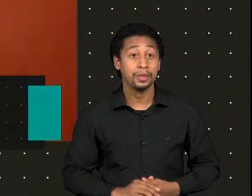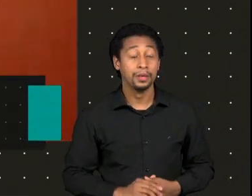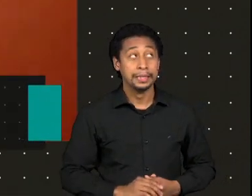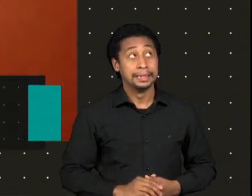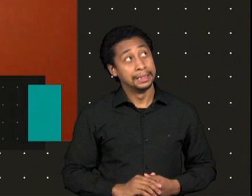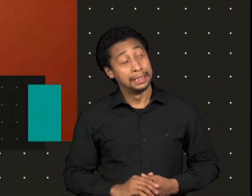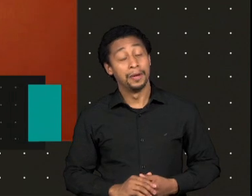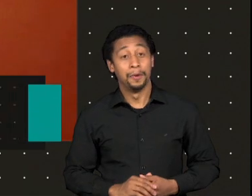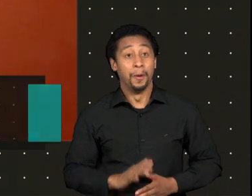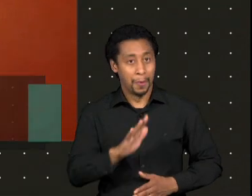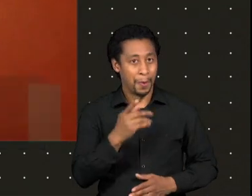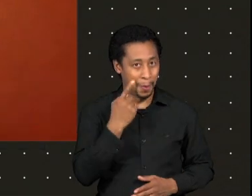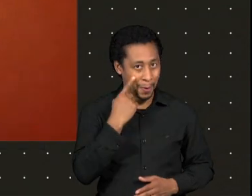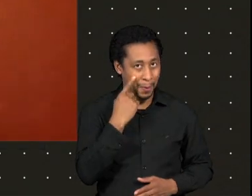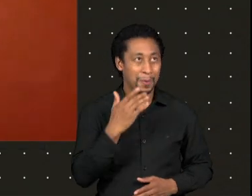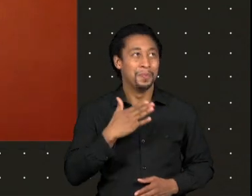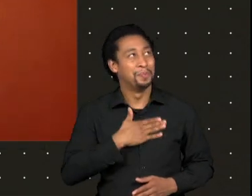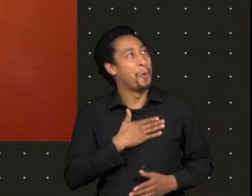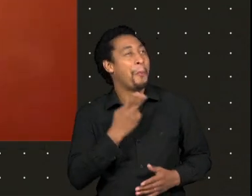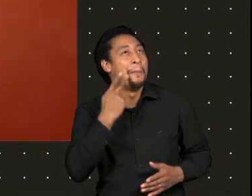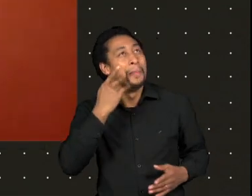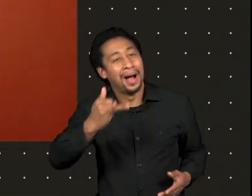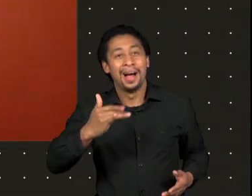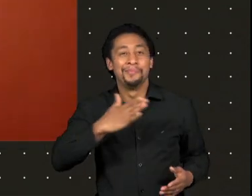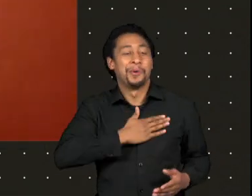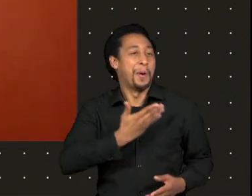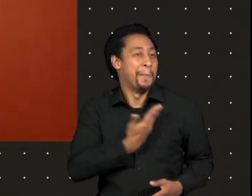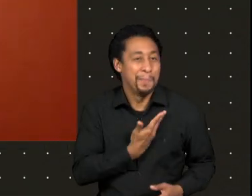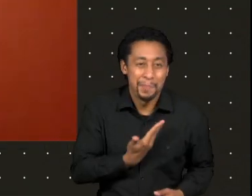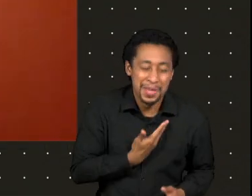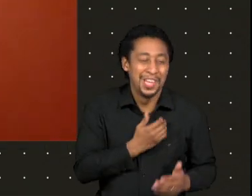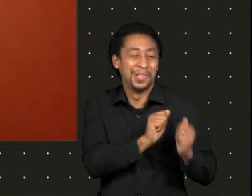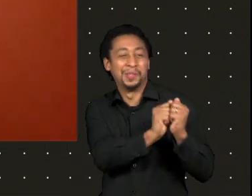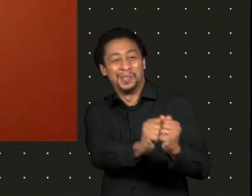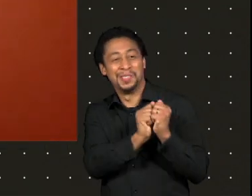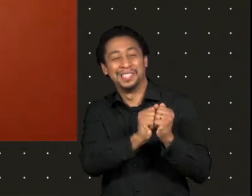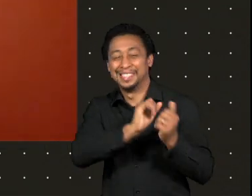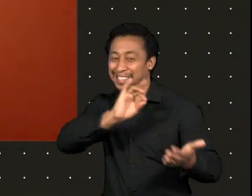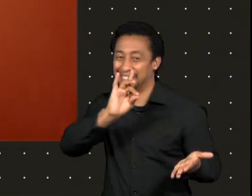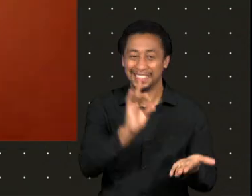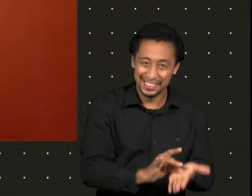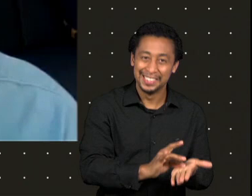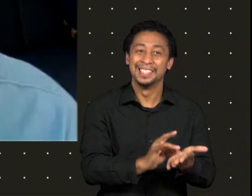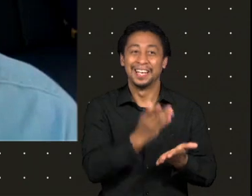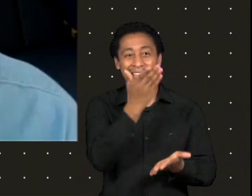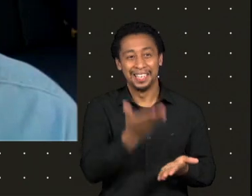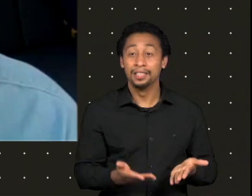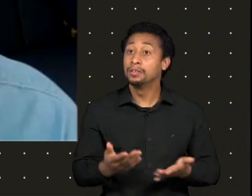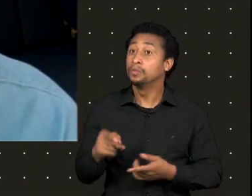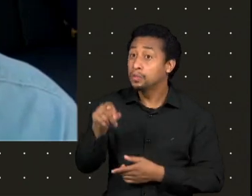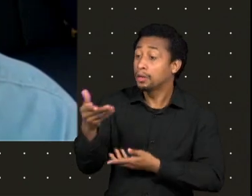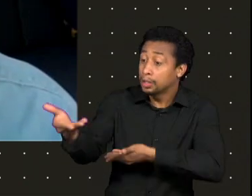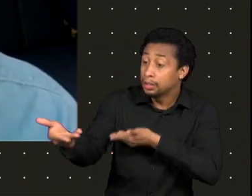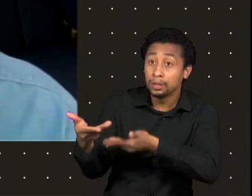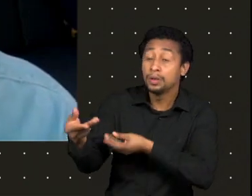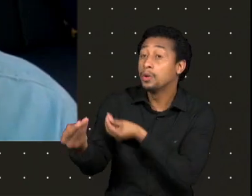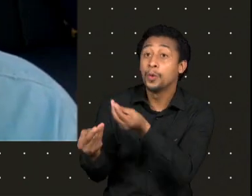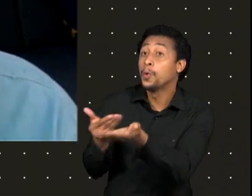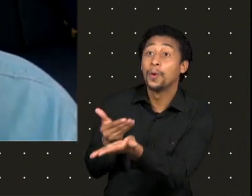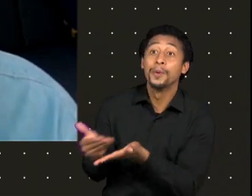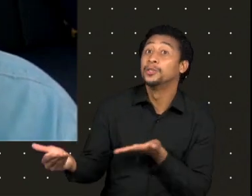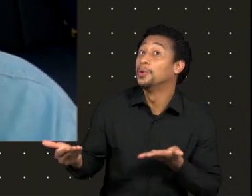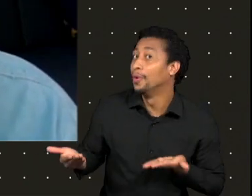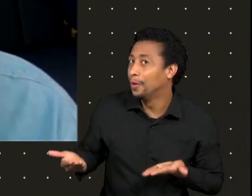meu companheiro, meu camarada e meu amigo de verdade. O seu relacionamento com ele começou naquela